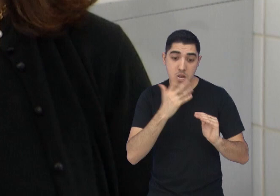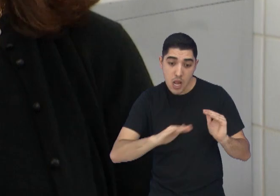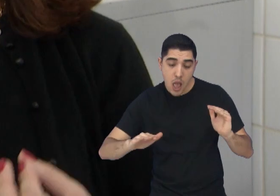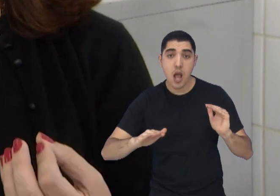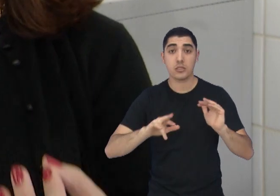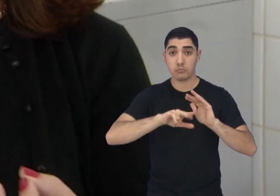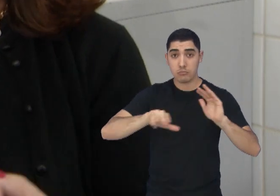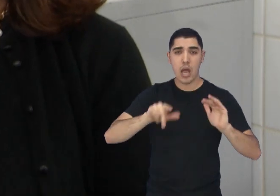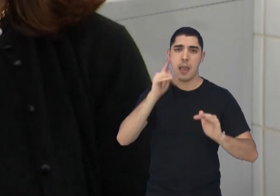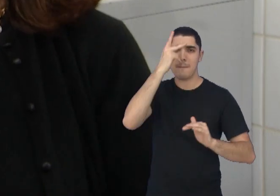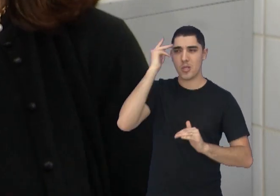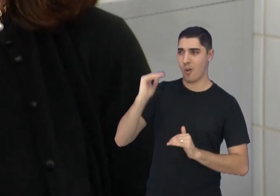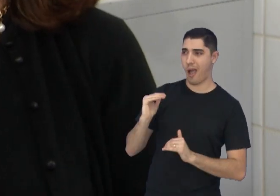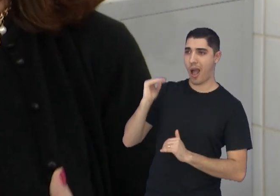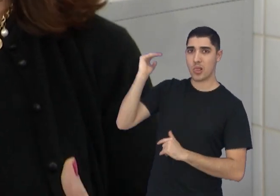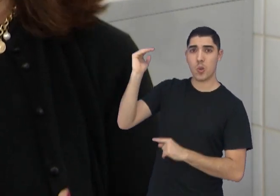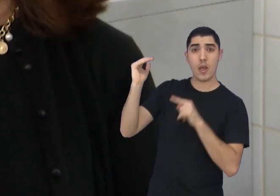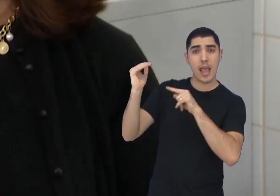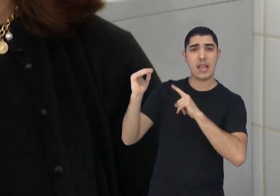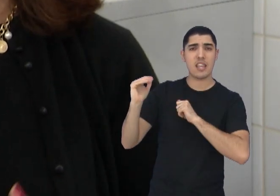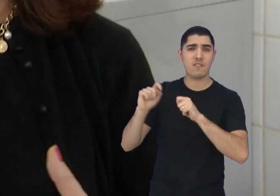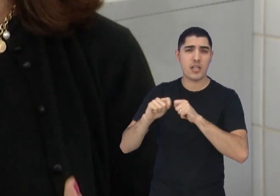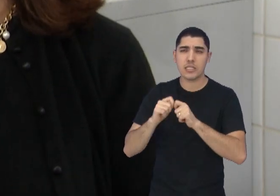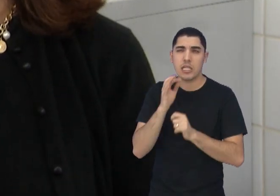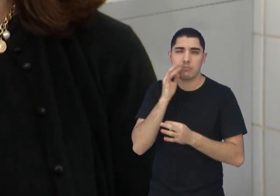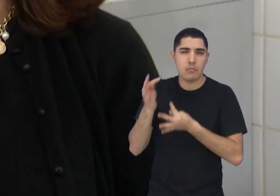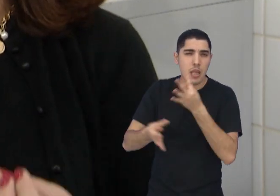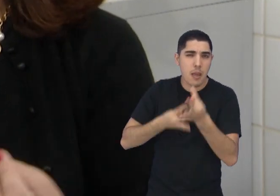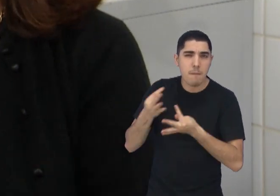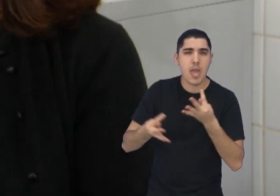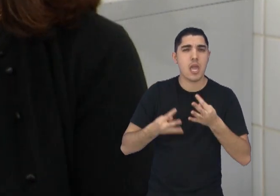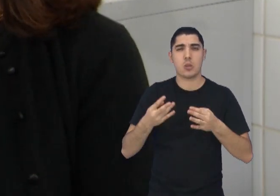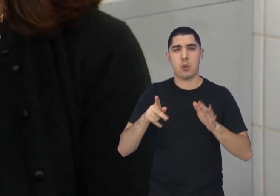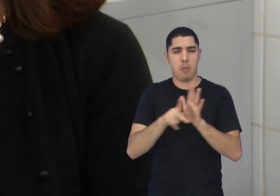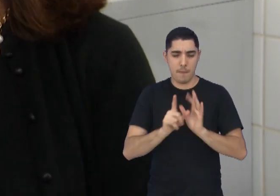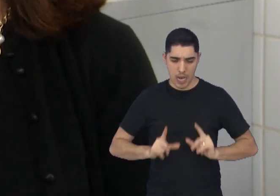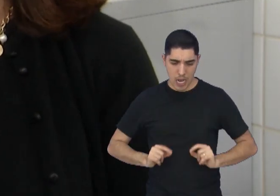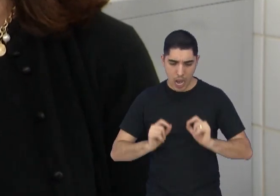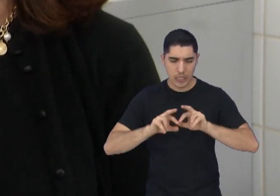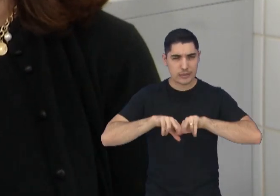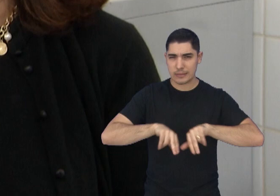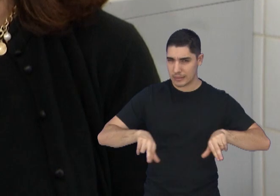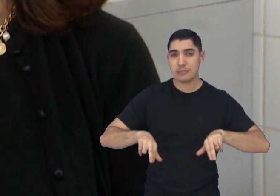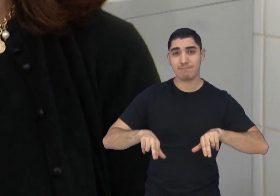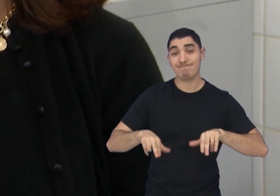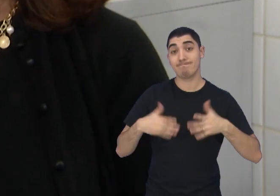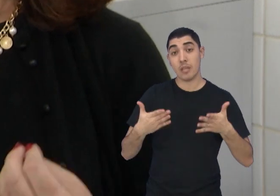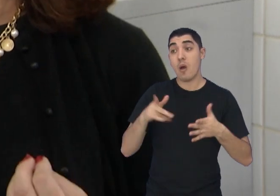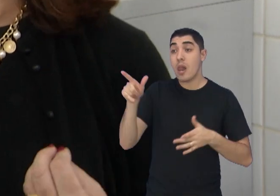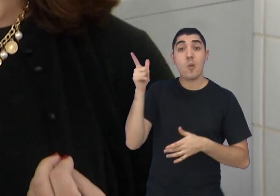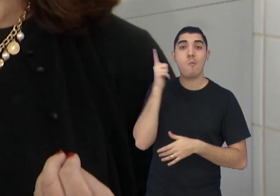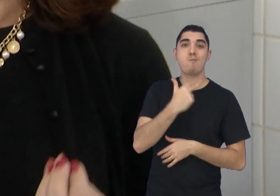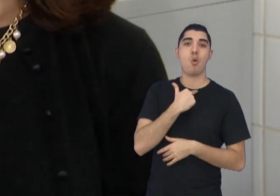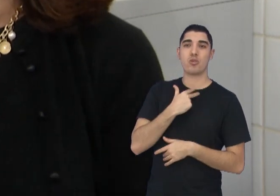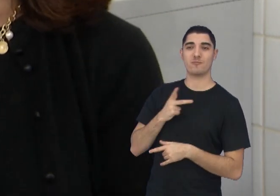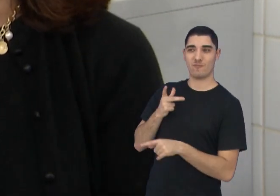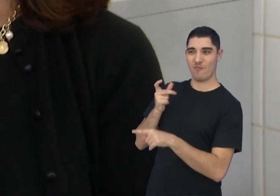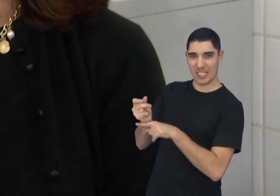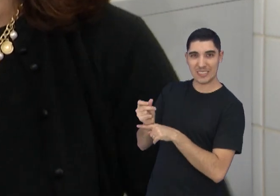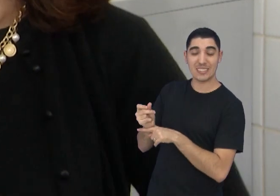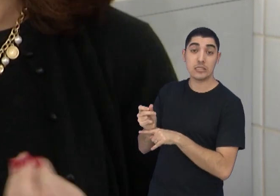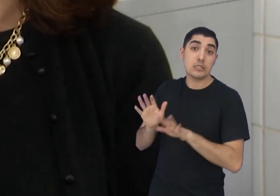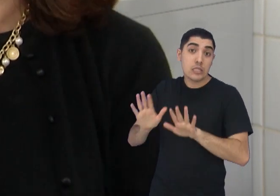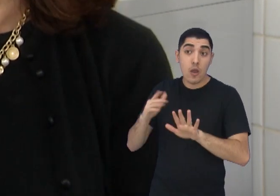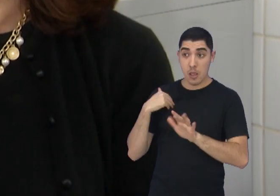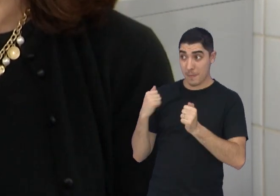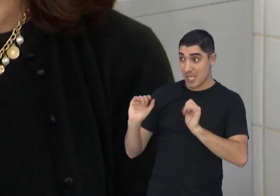fazendo e estão com algum tratamento quimioterápico, alguma outra doença, que neste momento não podem ser vacinados. Então, para mim ter contato com